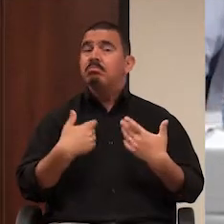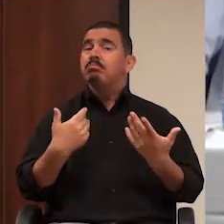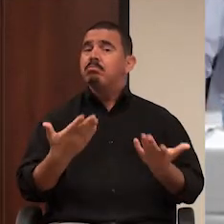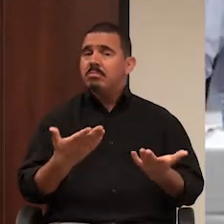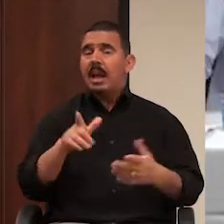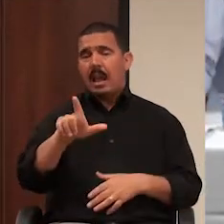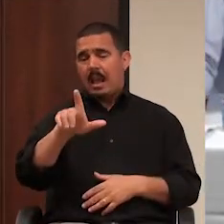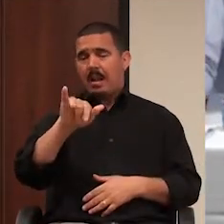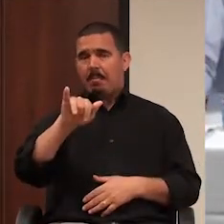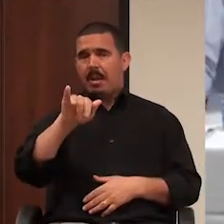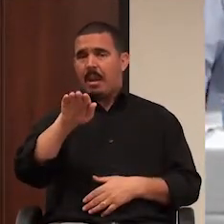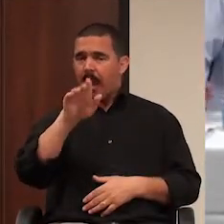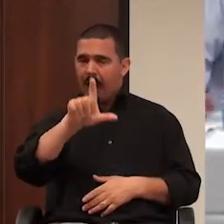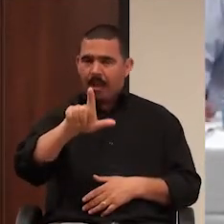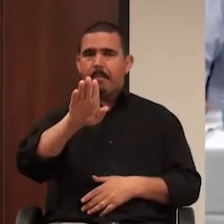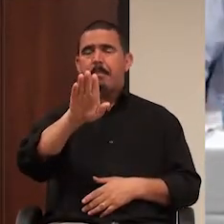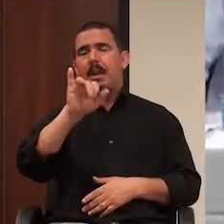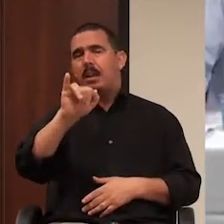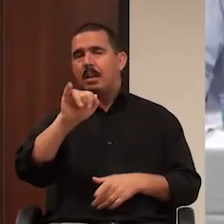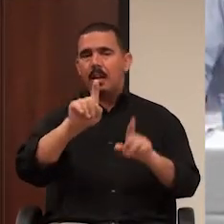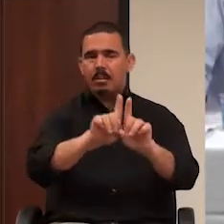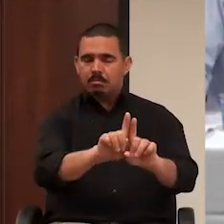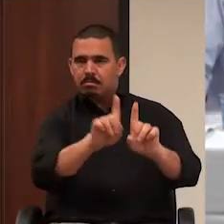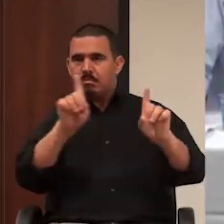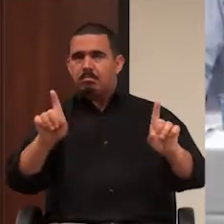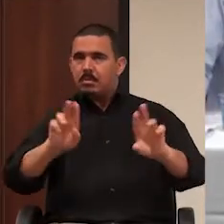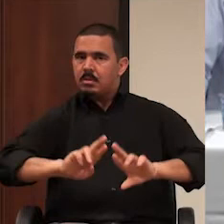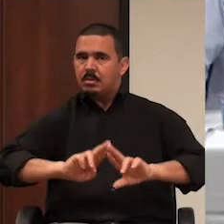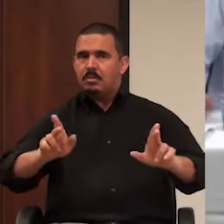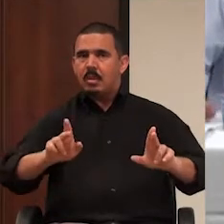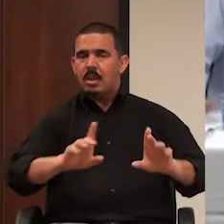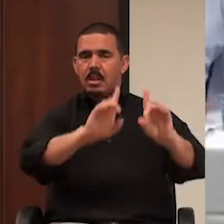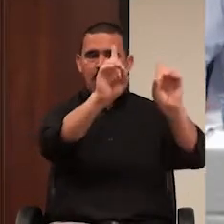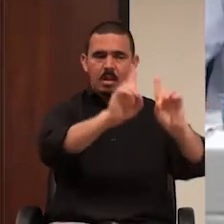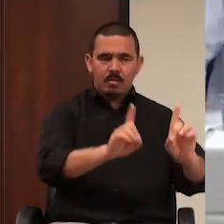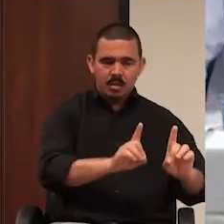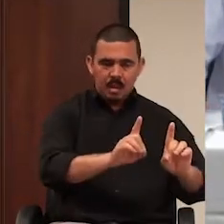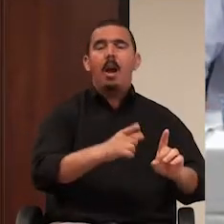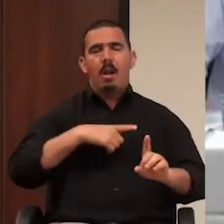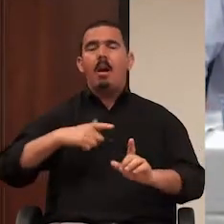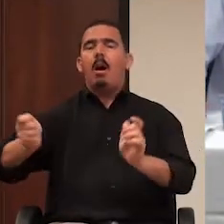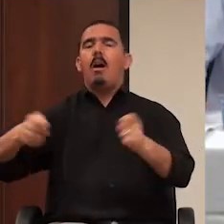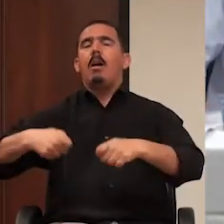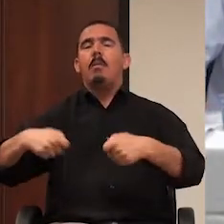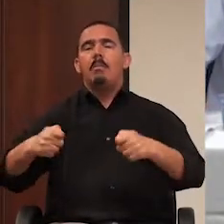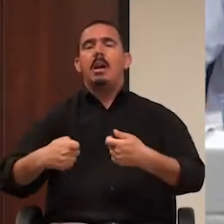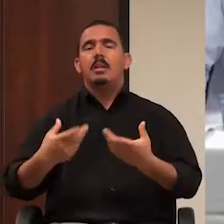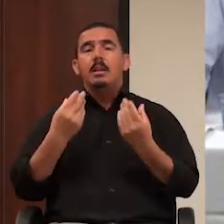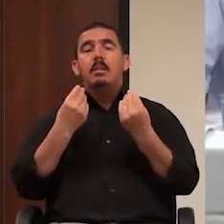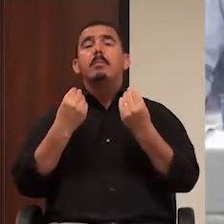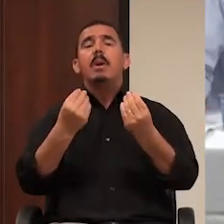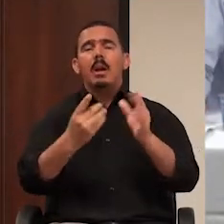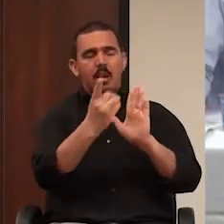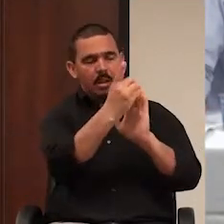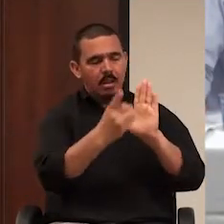lei deixou de relacionar a deficiência com a incapacidade, não há mais que se falar em